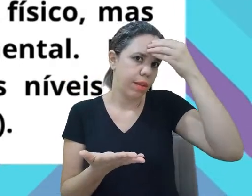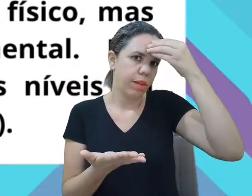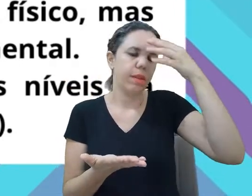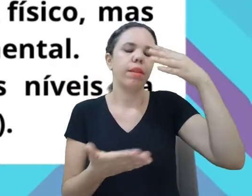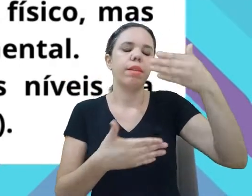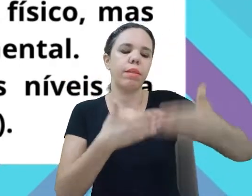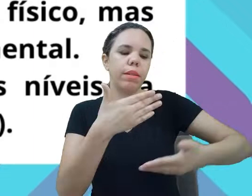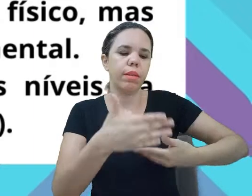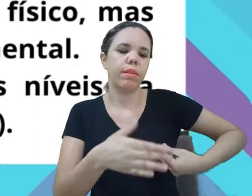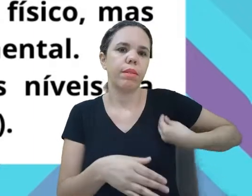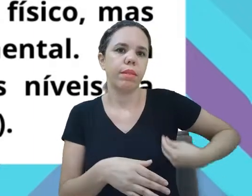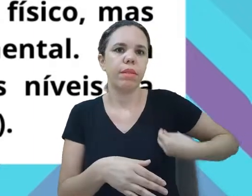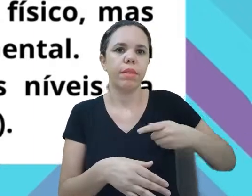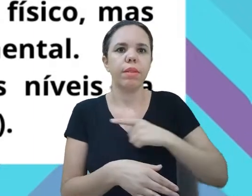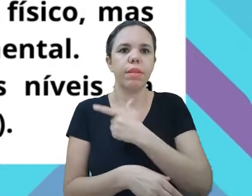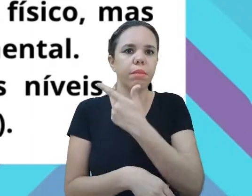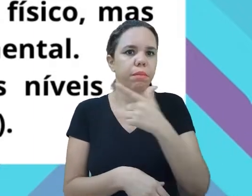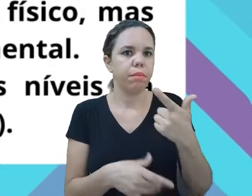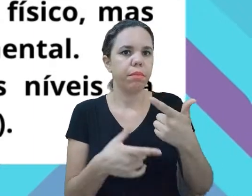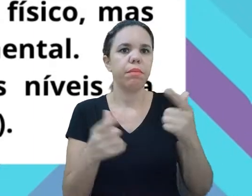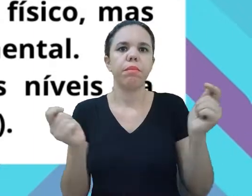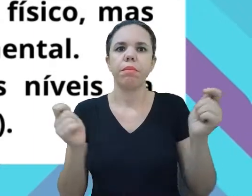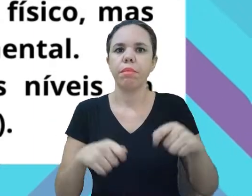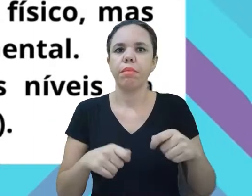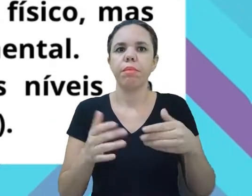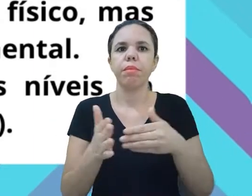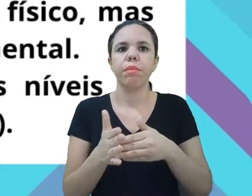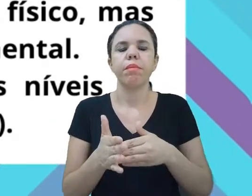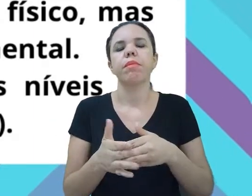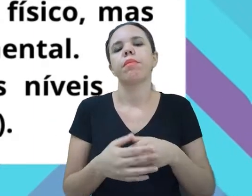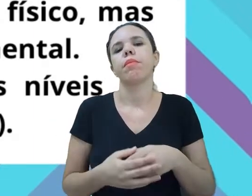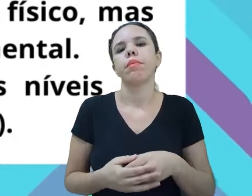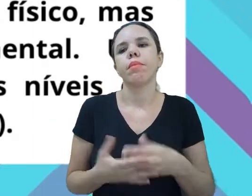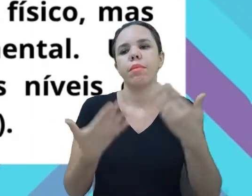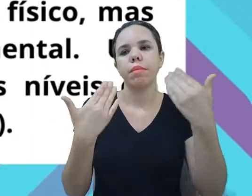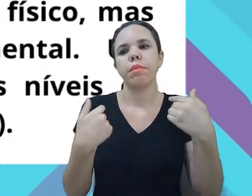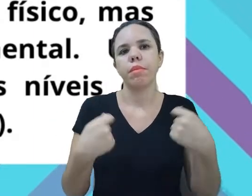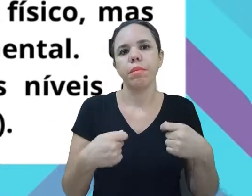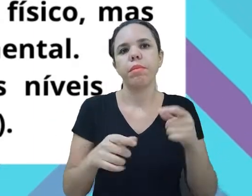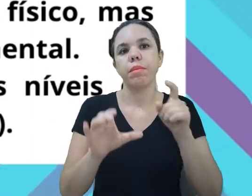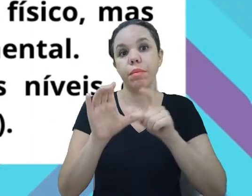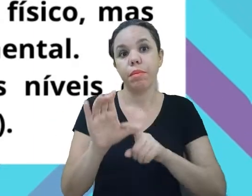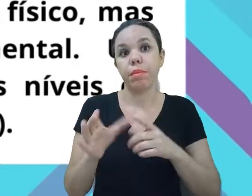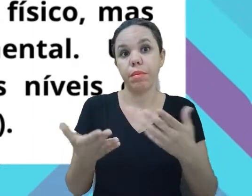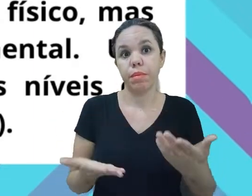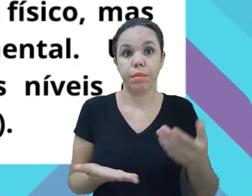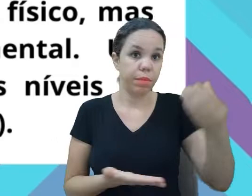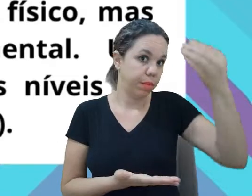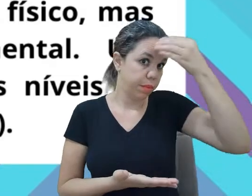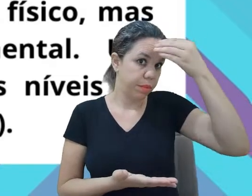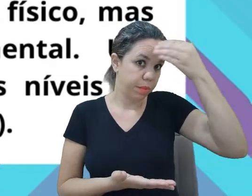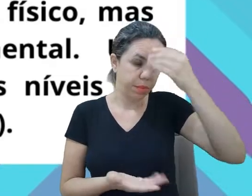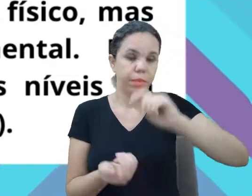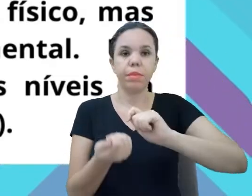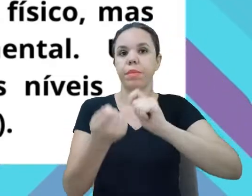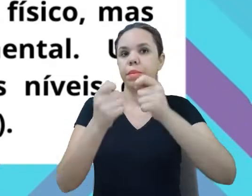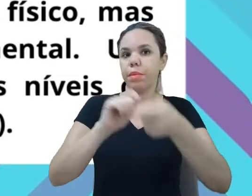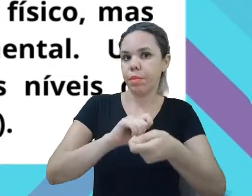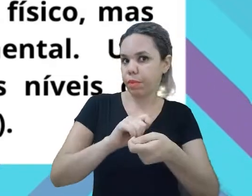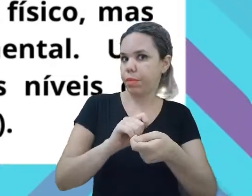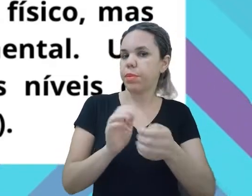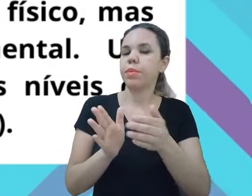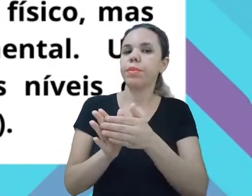esse caráter ele se inscreve e onde não tem possibilidade de se inscrever sem ele. Esse caráter